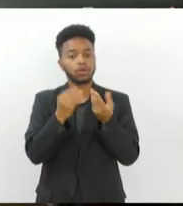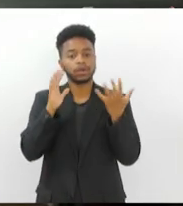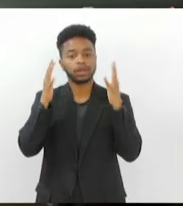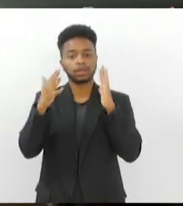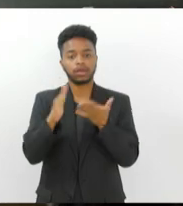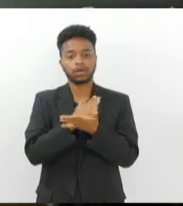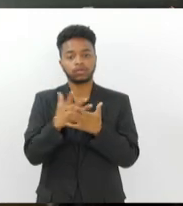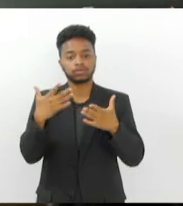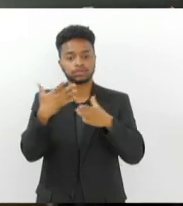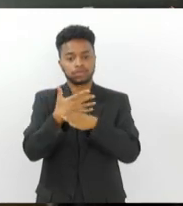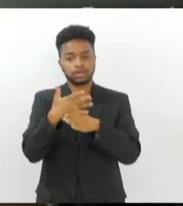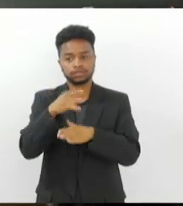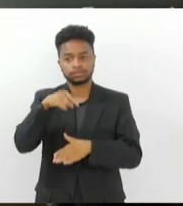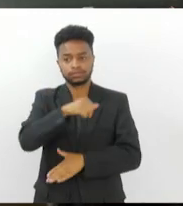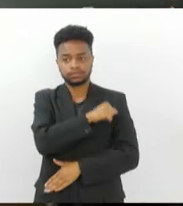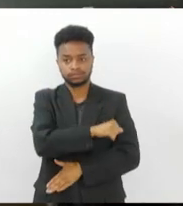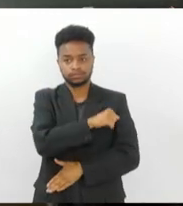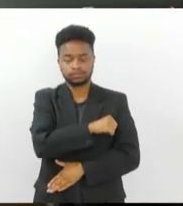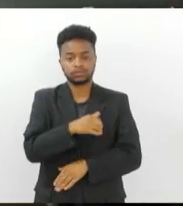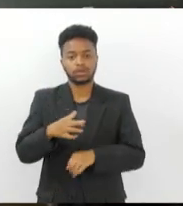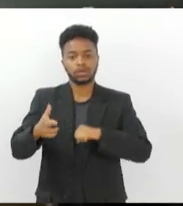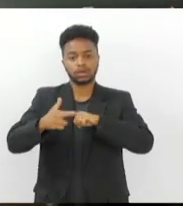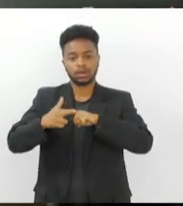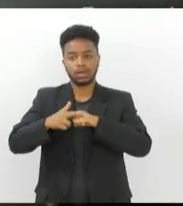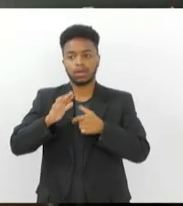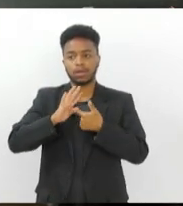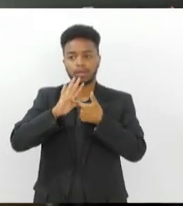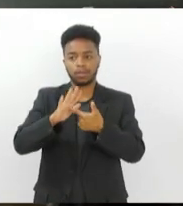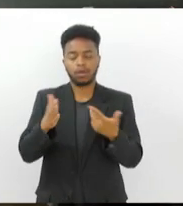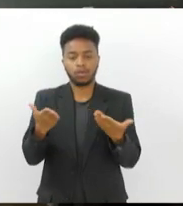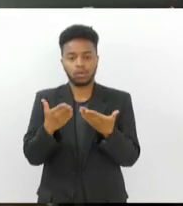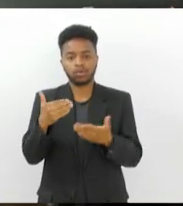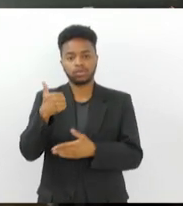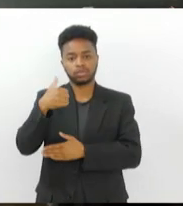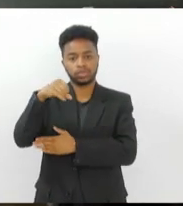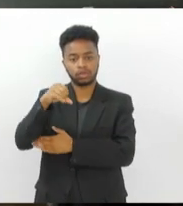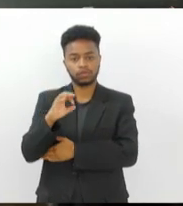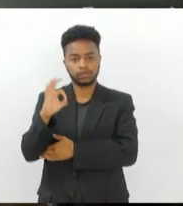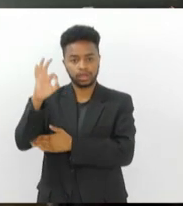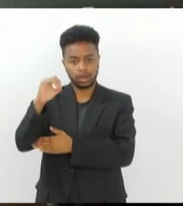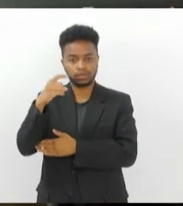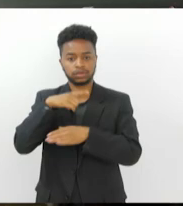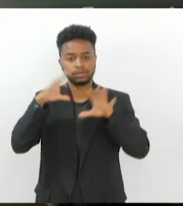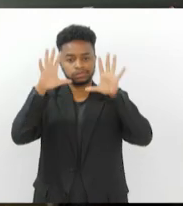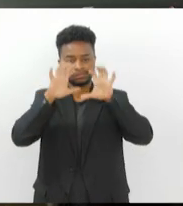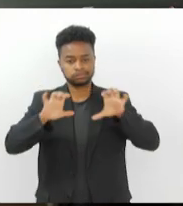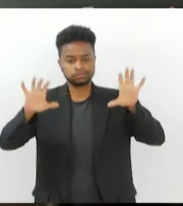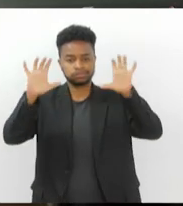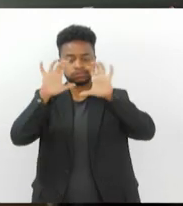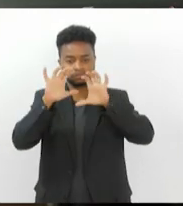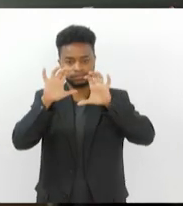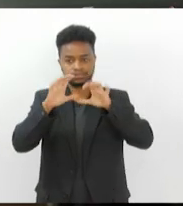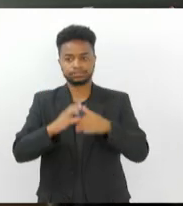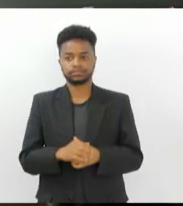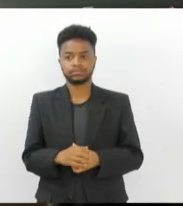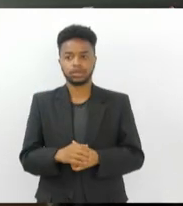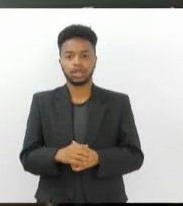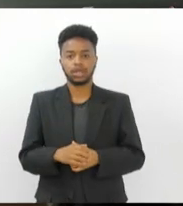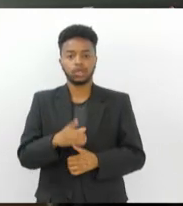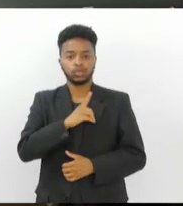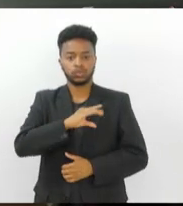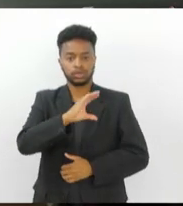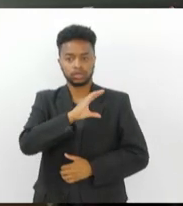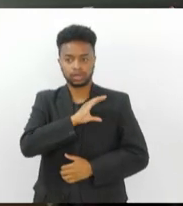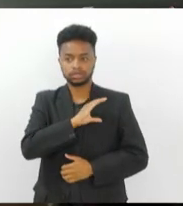algumas cidades do Estado aqui na tela bfo roxo o tempo está com nevoeiro 19º nesse momento Duque de